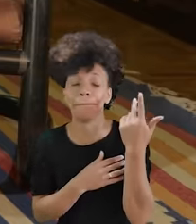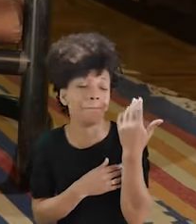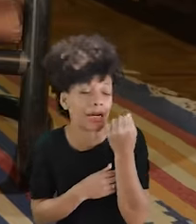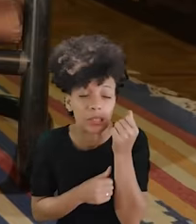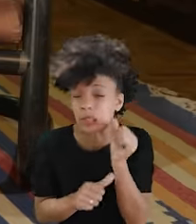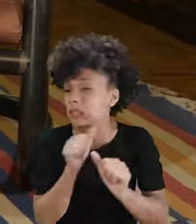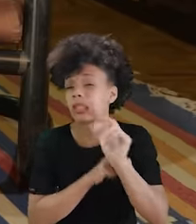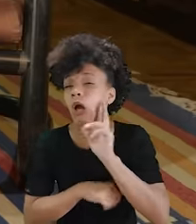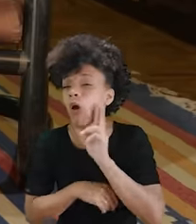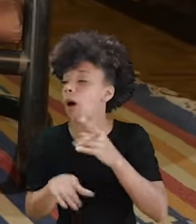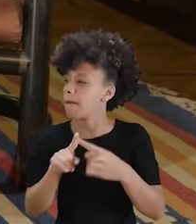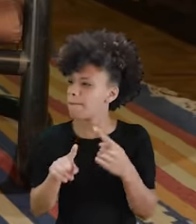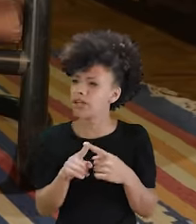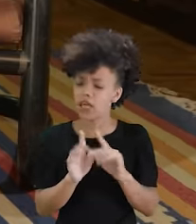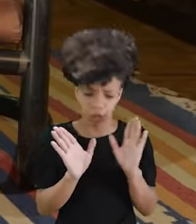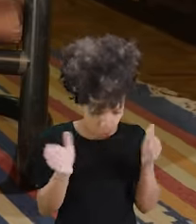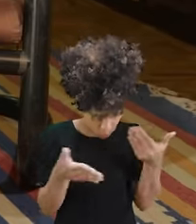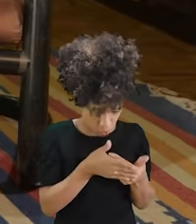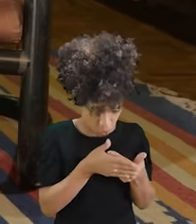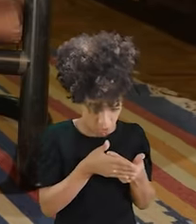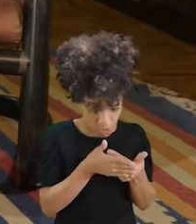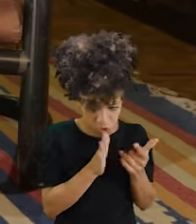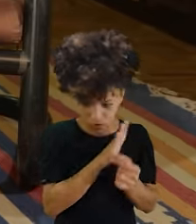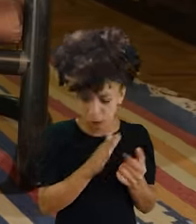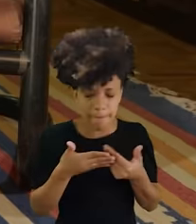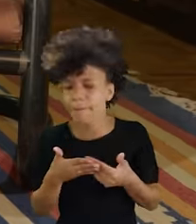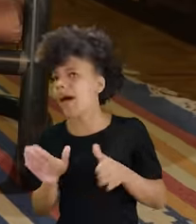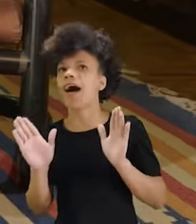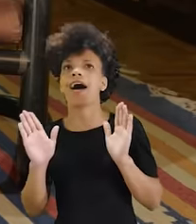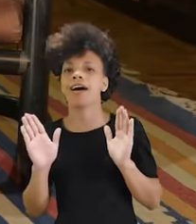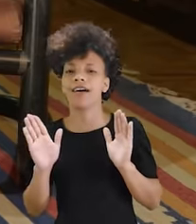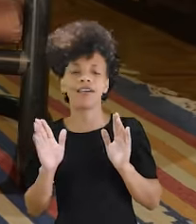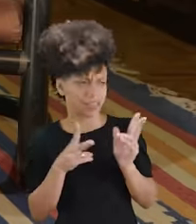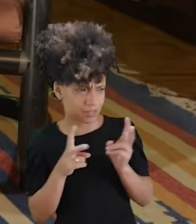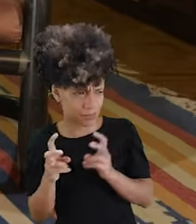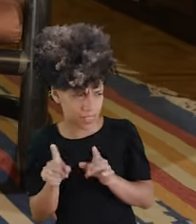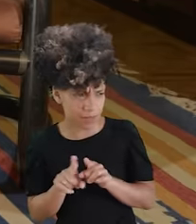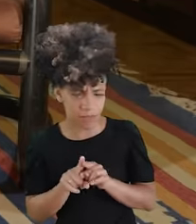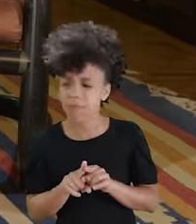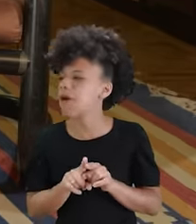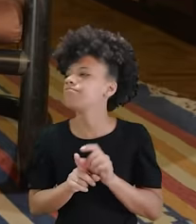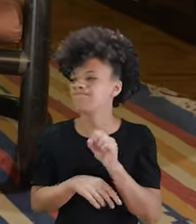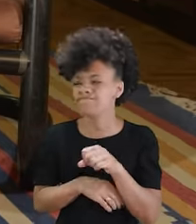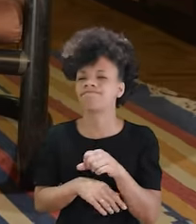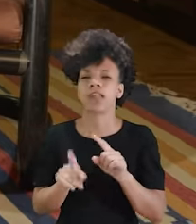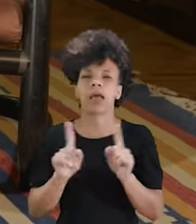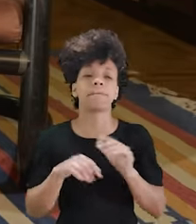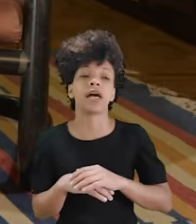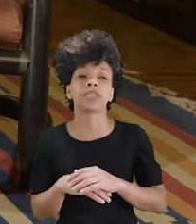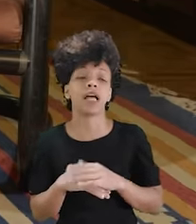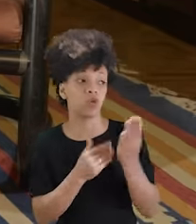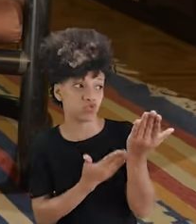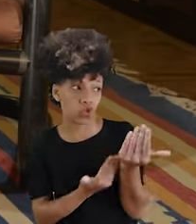é porque porque ele saiu de uma coisa meio tradicional e inclusive na exata especialista mesmo vida e